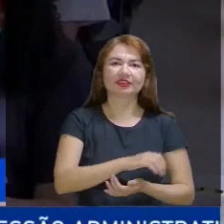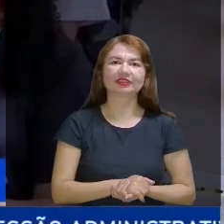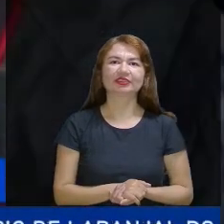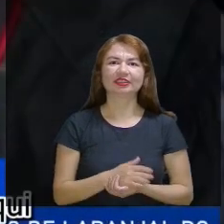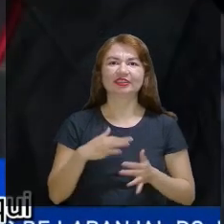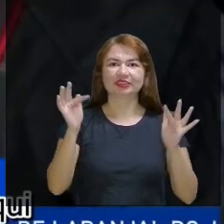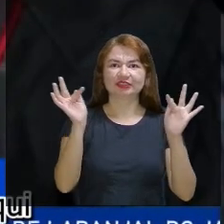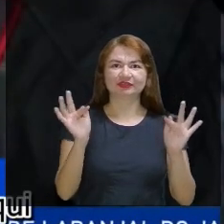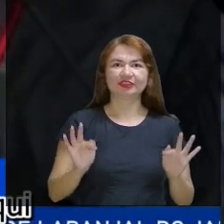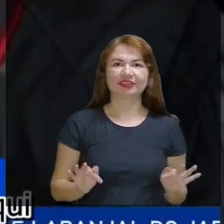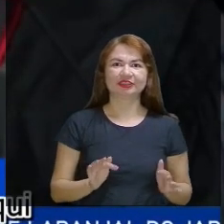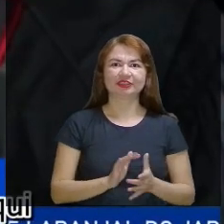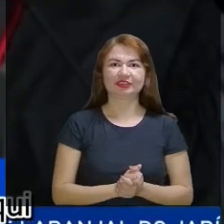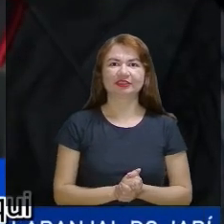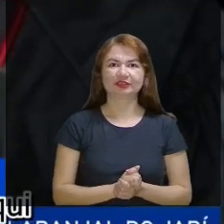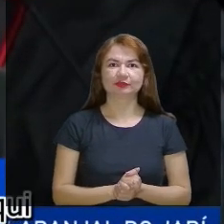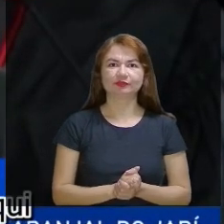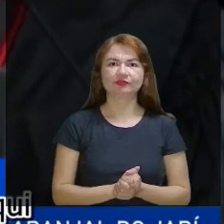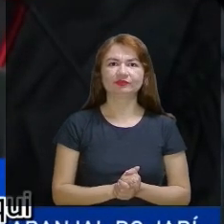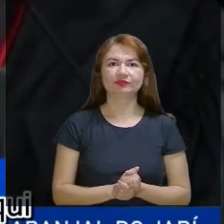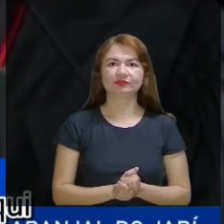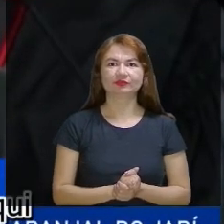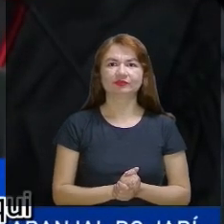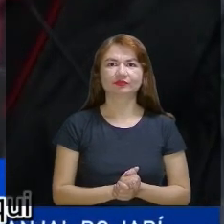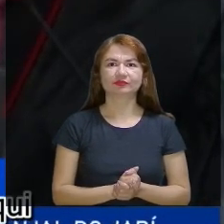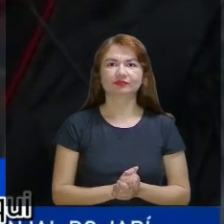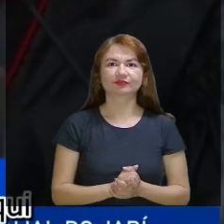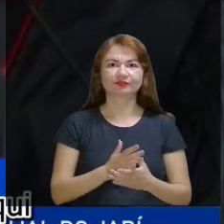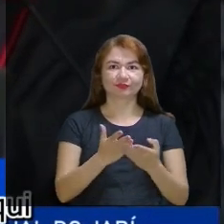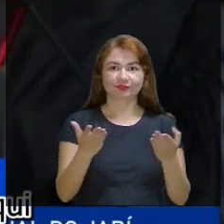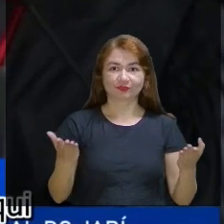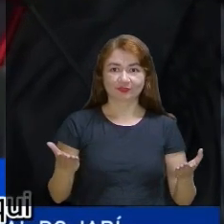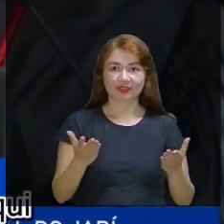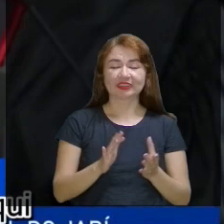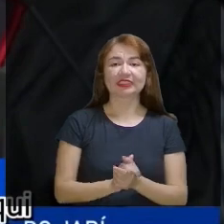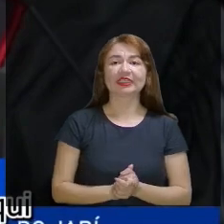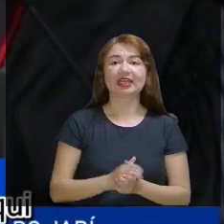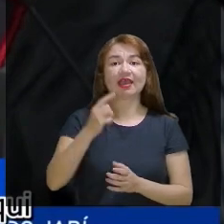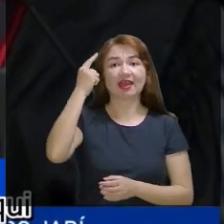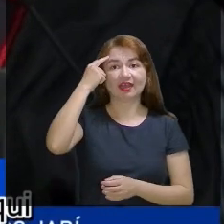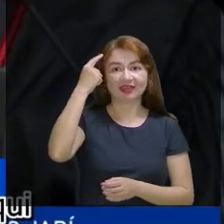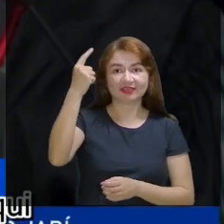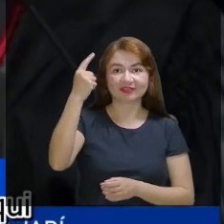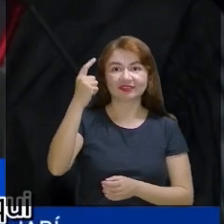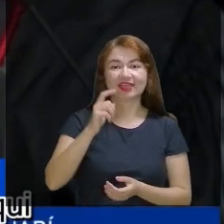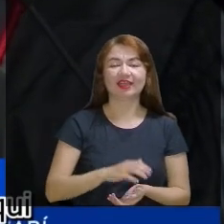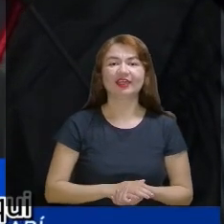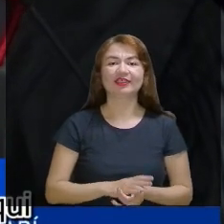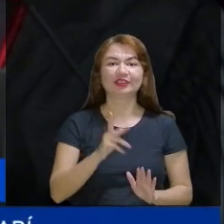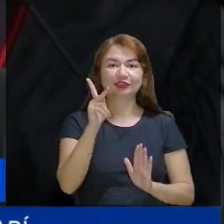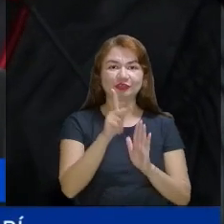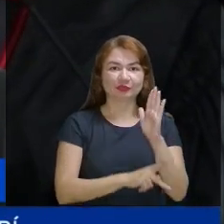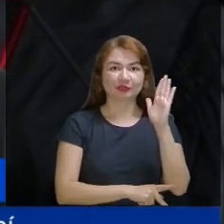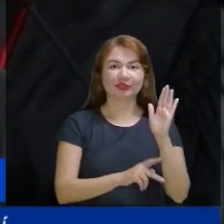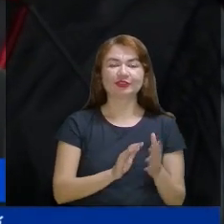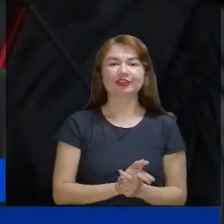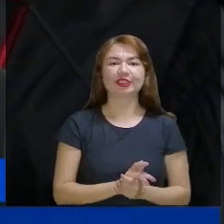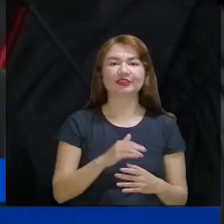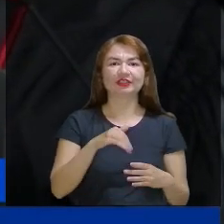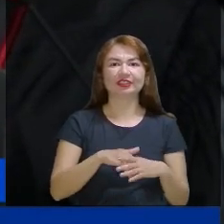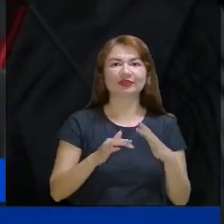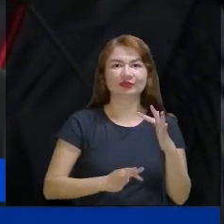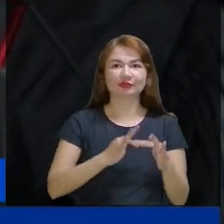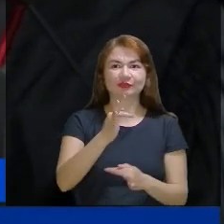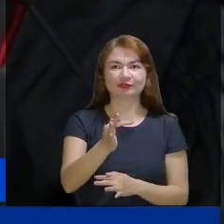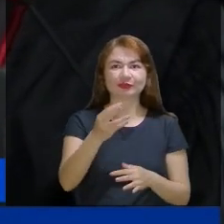participantes do plenário. A manifestação dos colegas de vocês, surgiu aqui a ideia de nós levarmos o nosso projeto Eleitor do Futuro para dentro